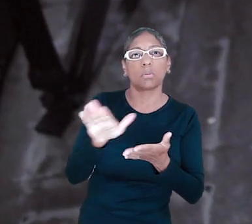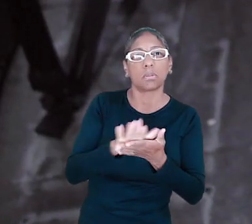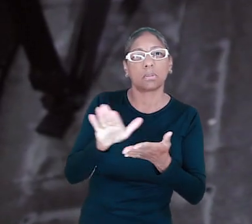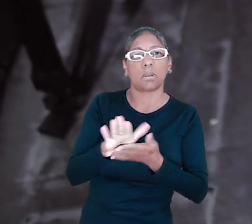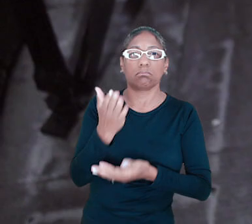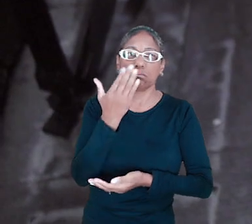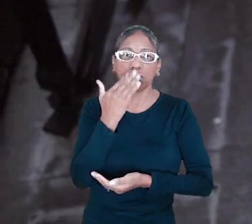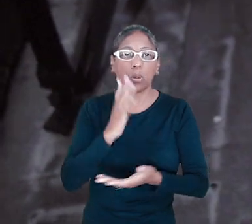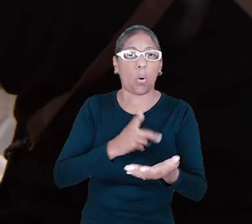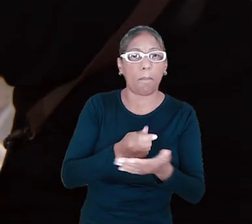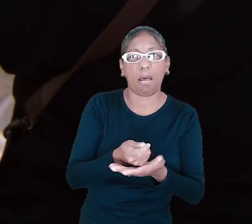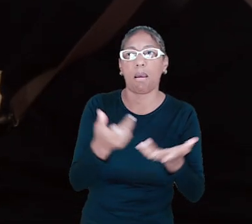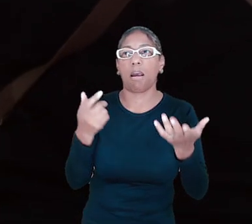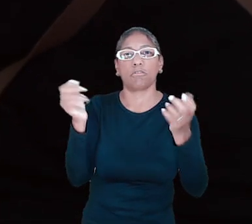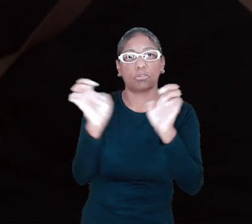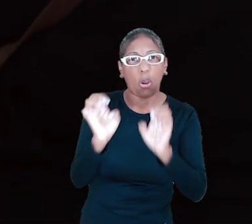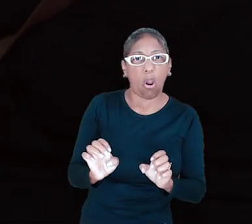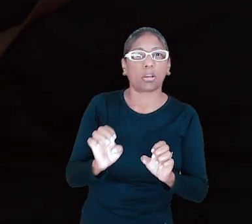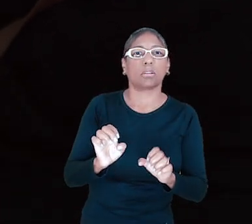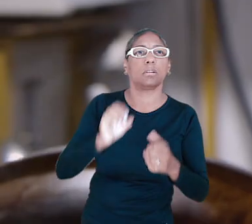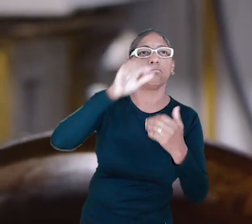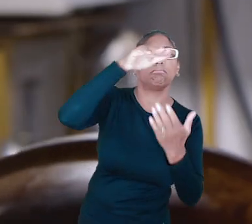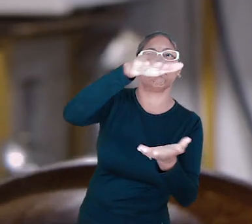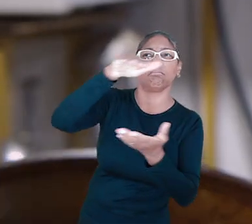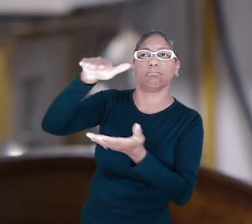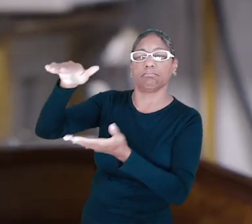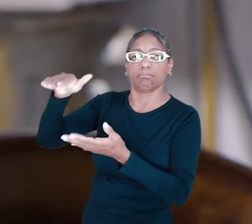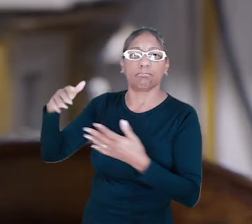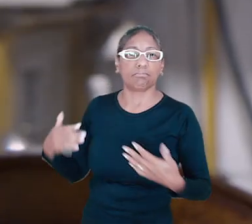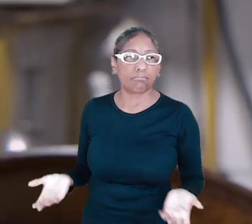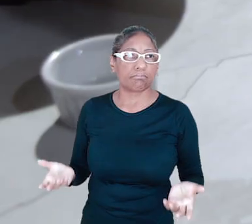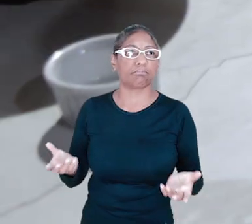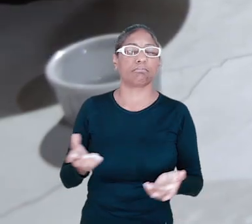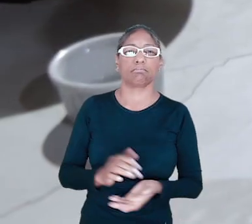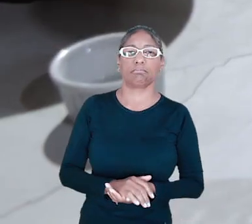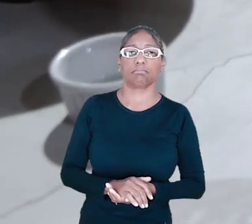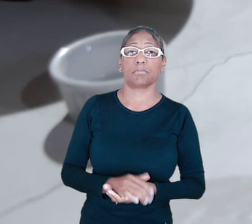Produção de alimentos, compras, estoque, armazenamento,